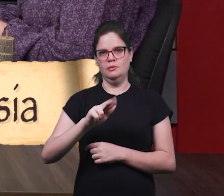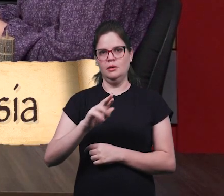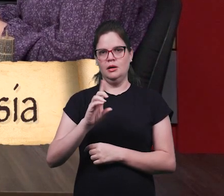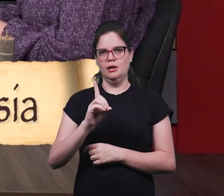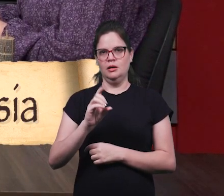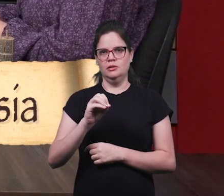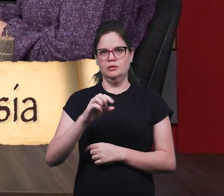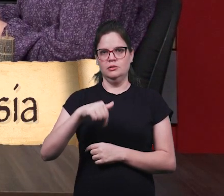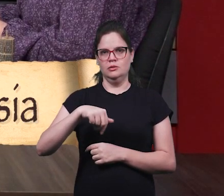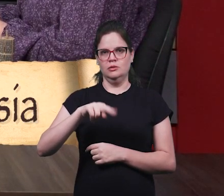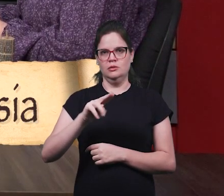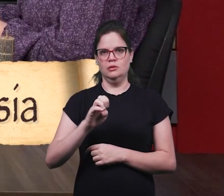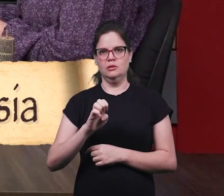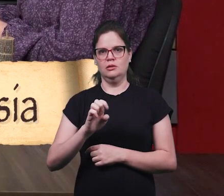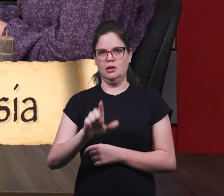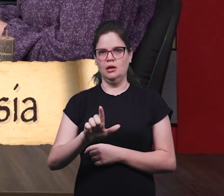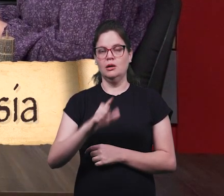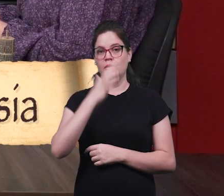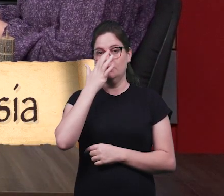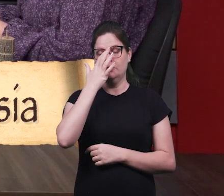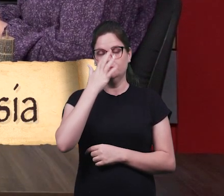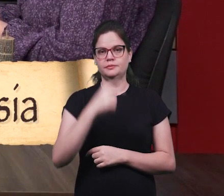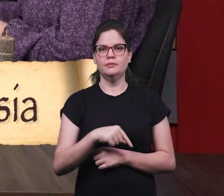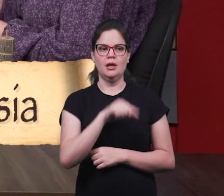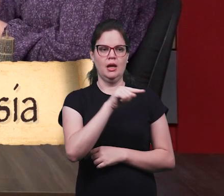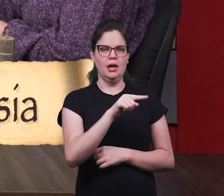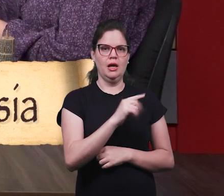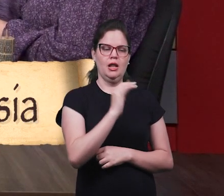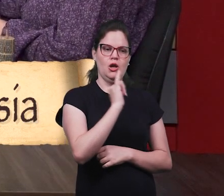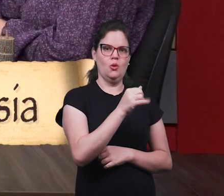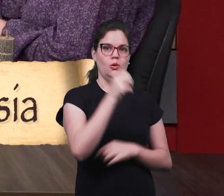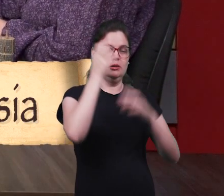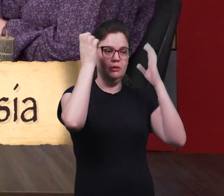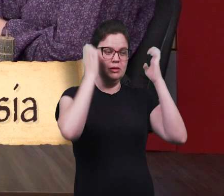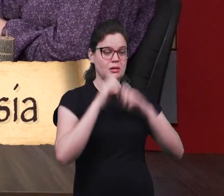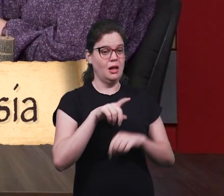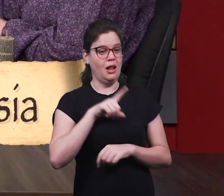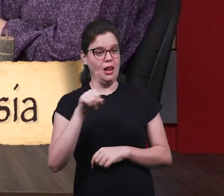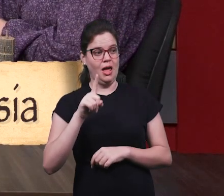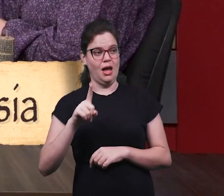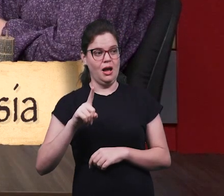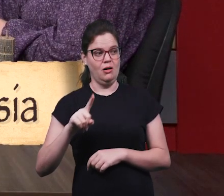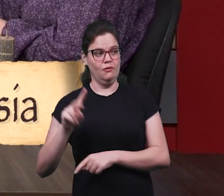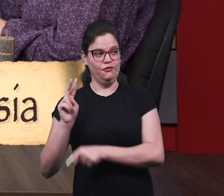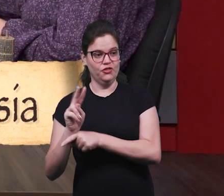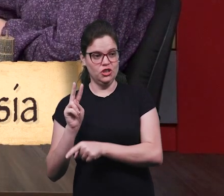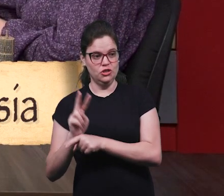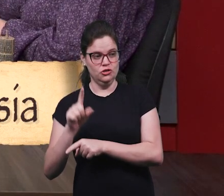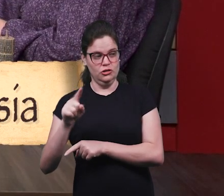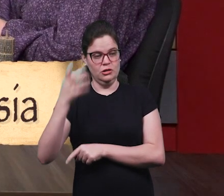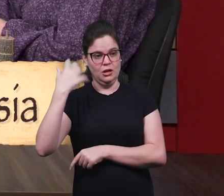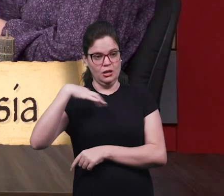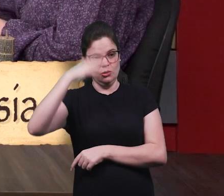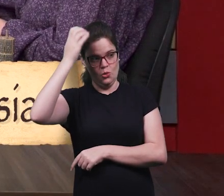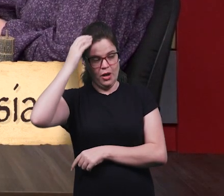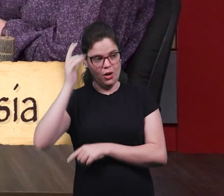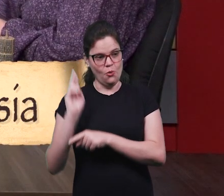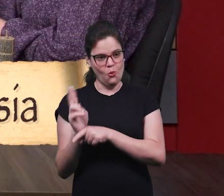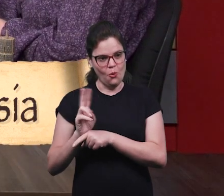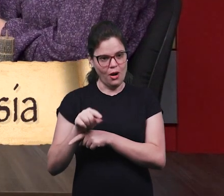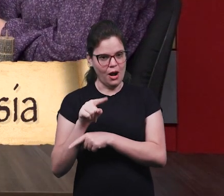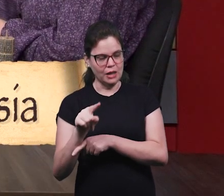conta que havia uma trama dos próprios guardas do rei ali do